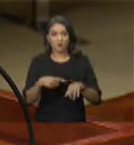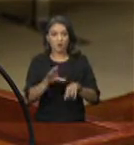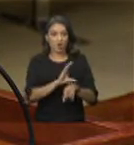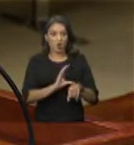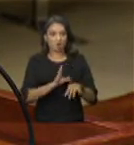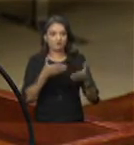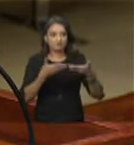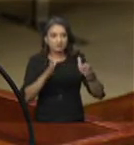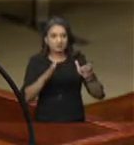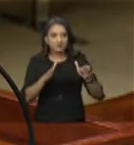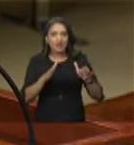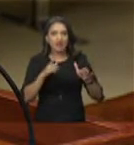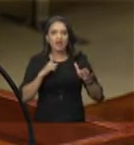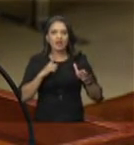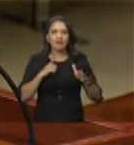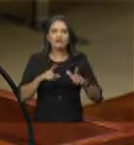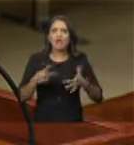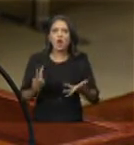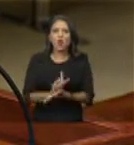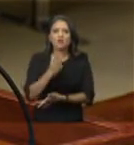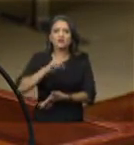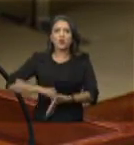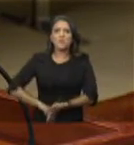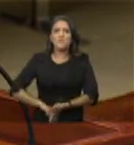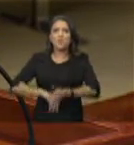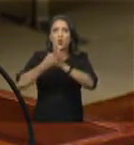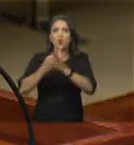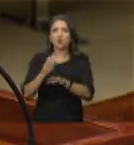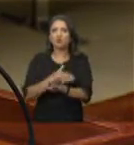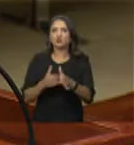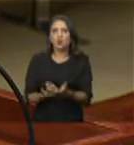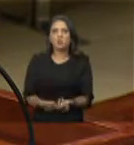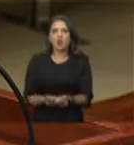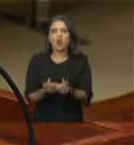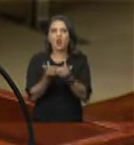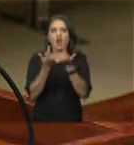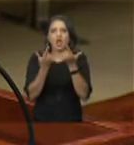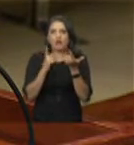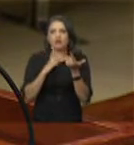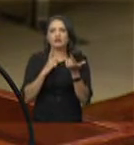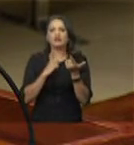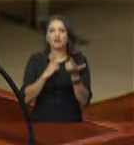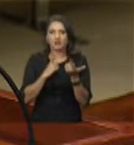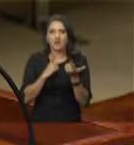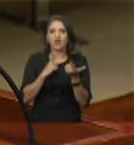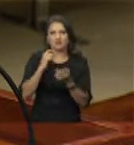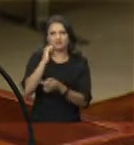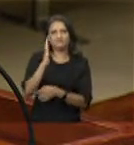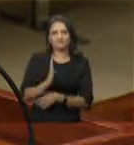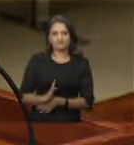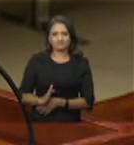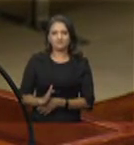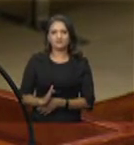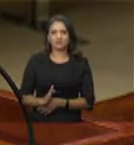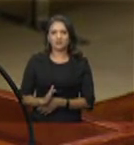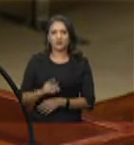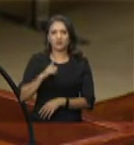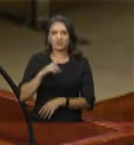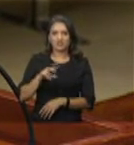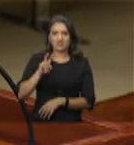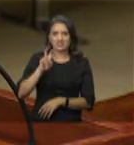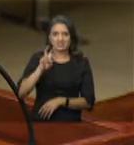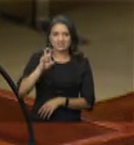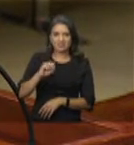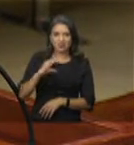com o bloqueio de todos os ativos financeiros existentes no país acima de 50